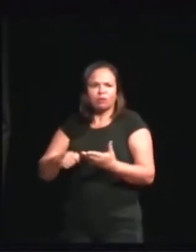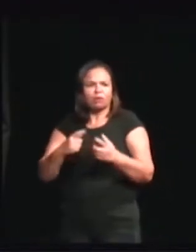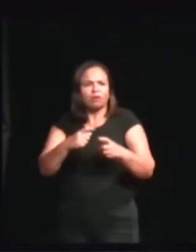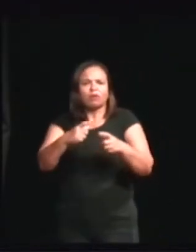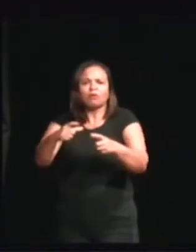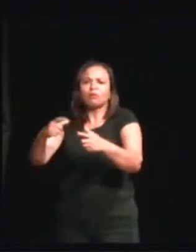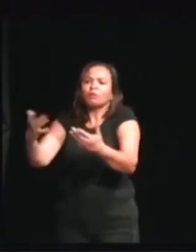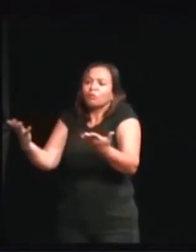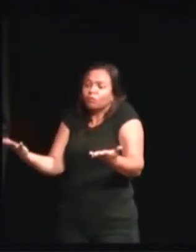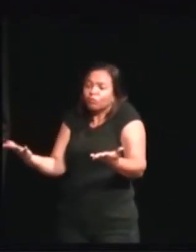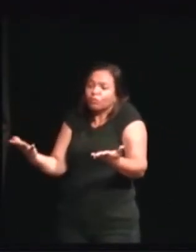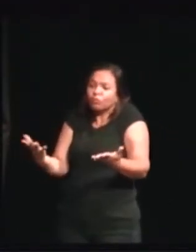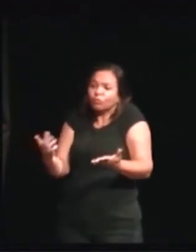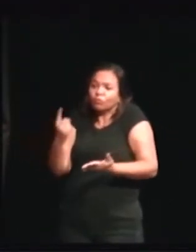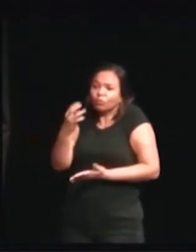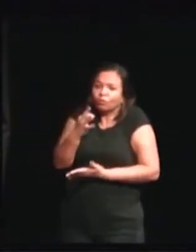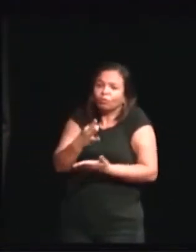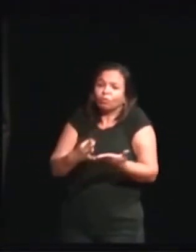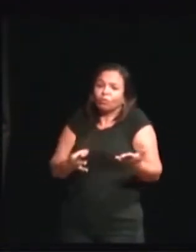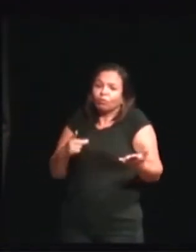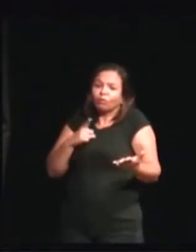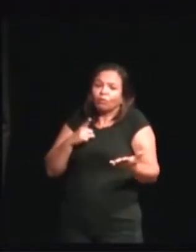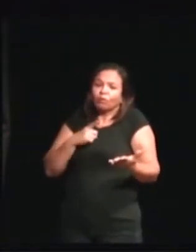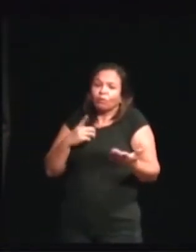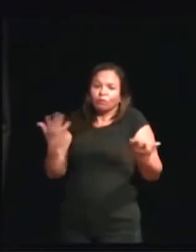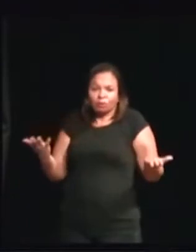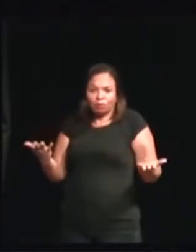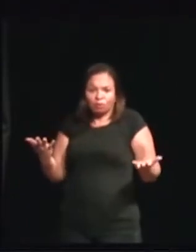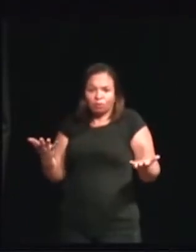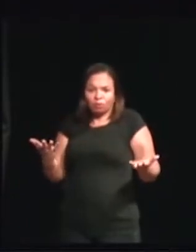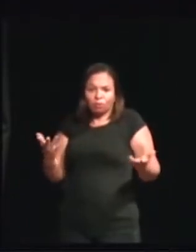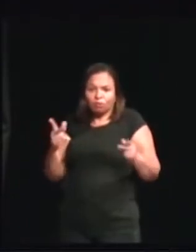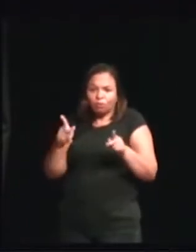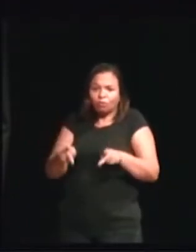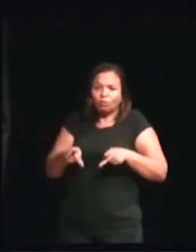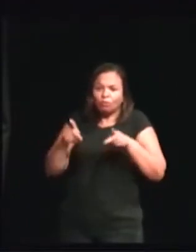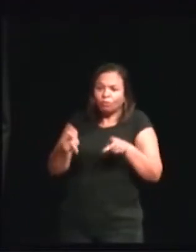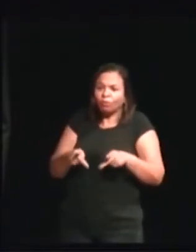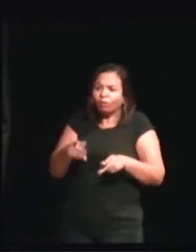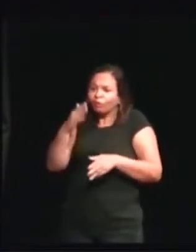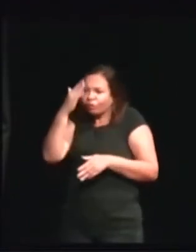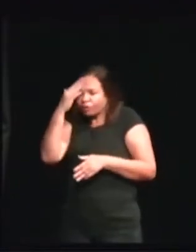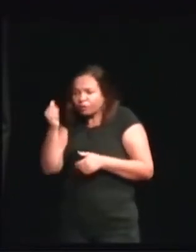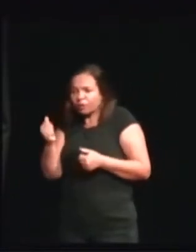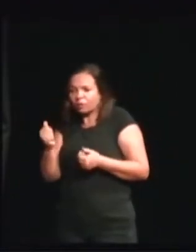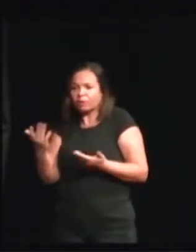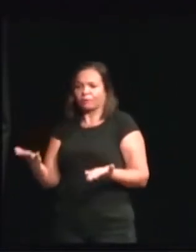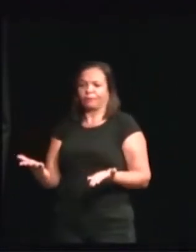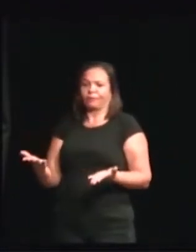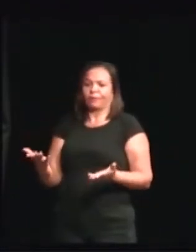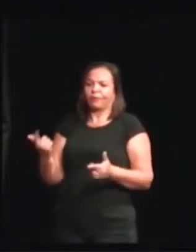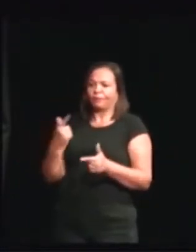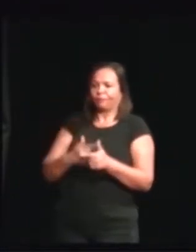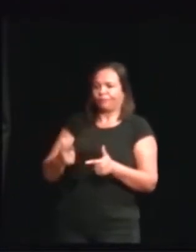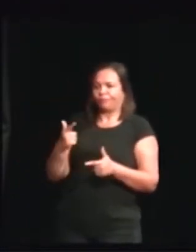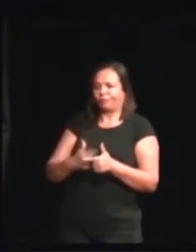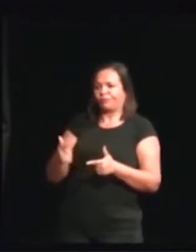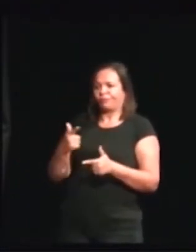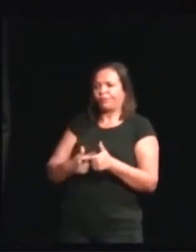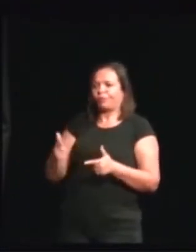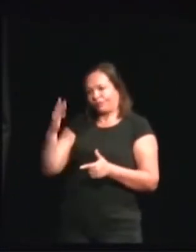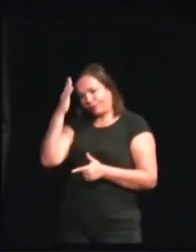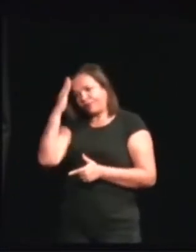que somente um texto tem isso? Será que somente um povo detém? Mais uma quebra nos paradigmas da concepção da teologia